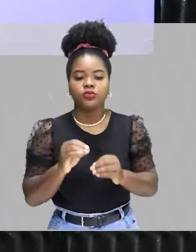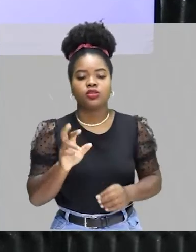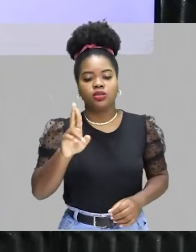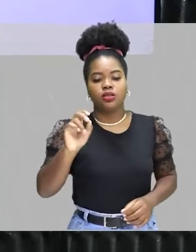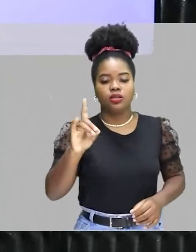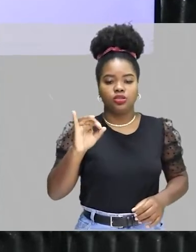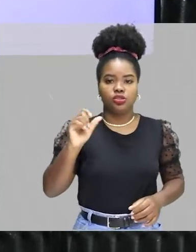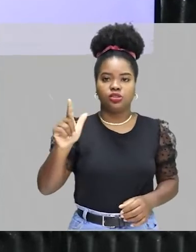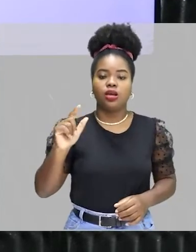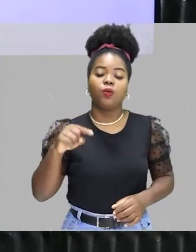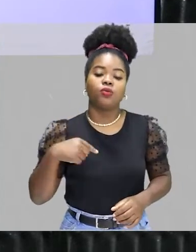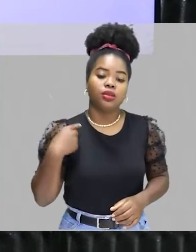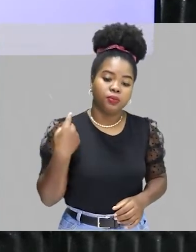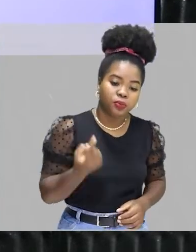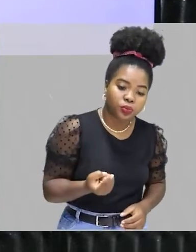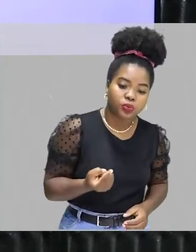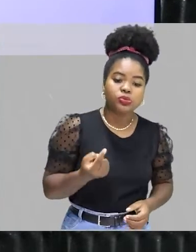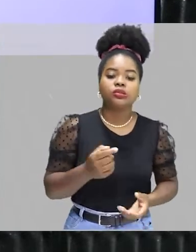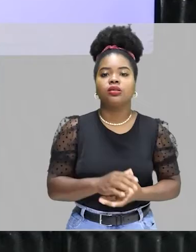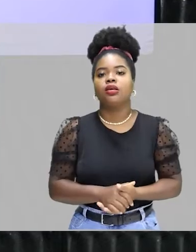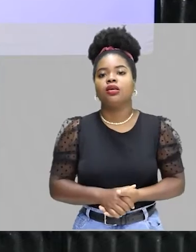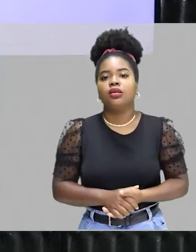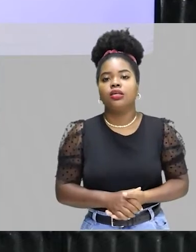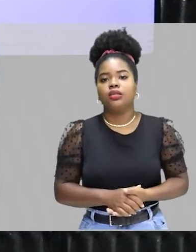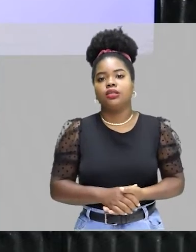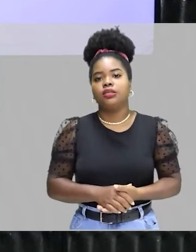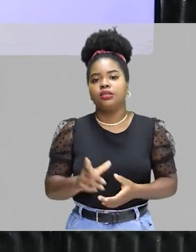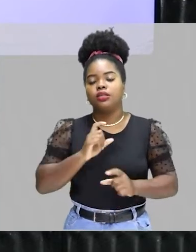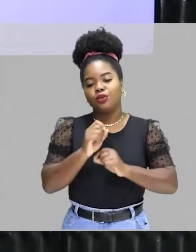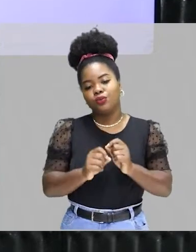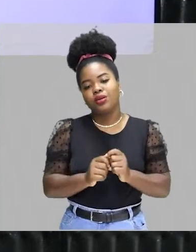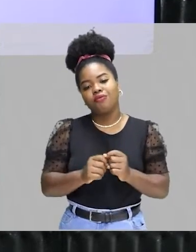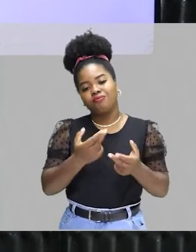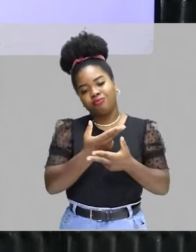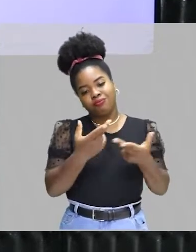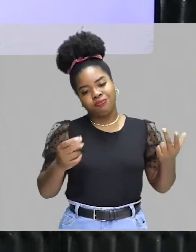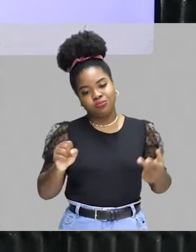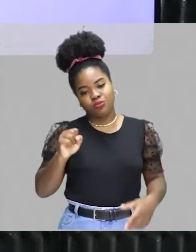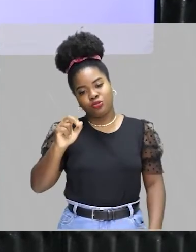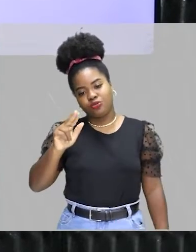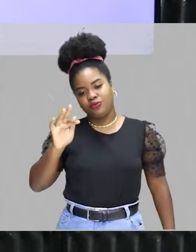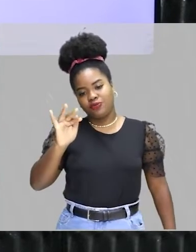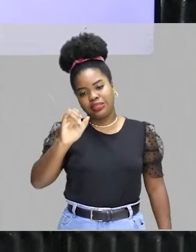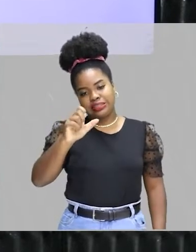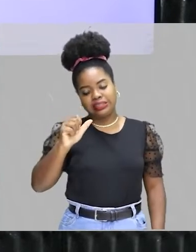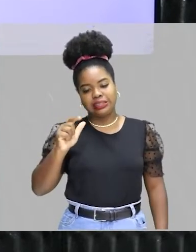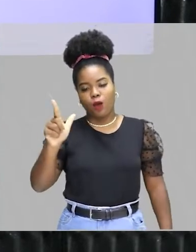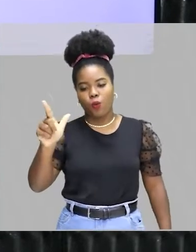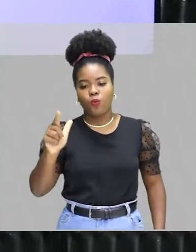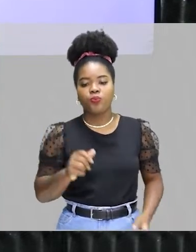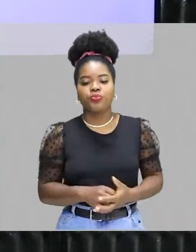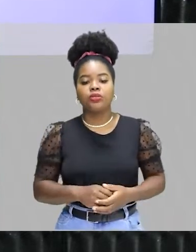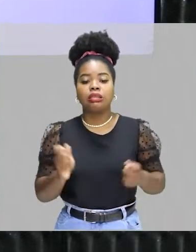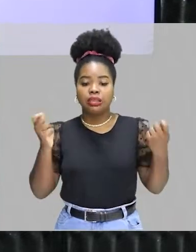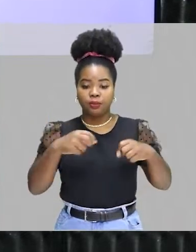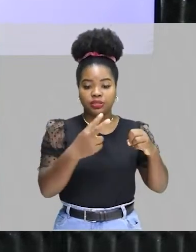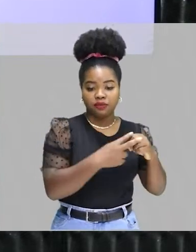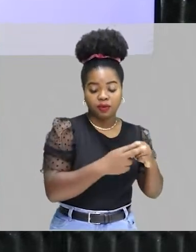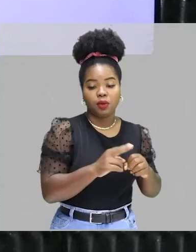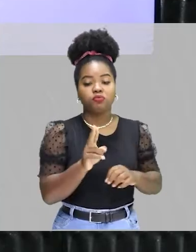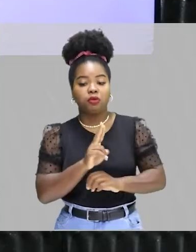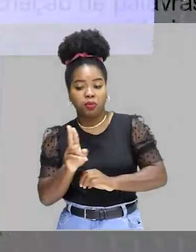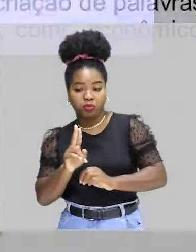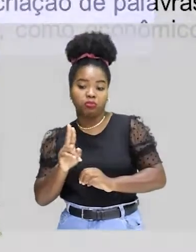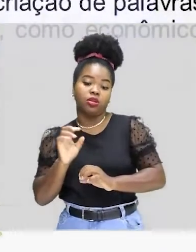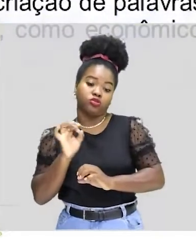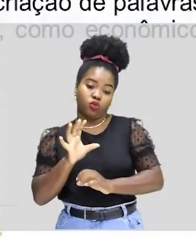tá? Depois dele, e eu chamo de derivação sufixal, tá? Os sufixos podem ser verbais ou nominais, tá, gente? Então,